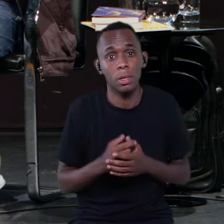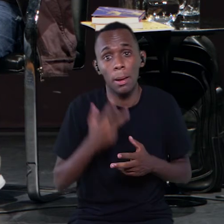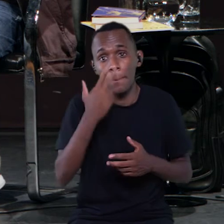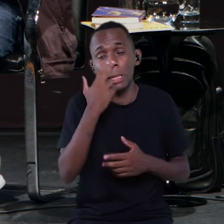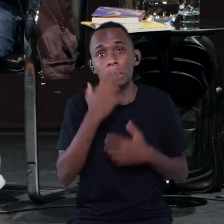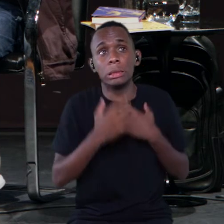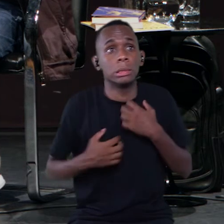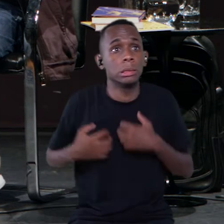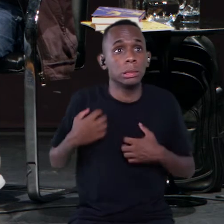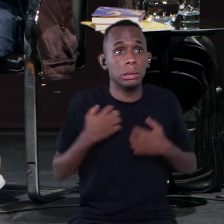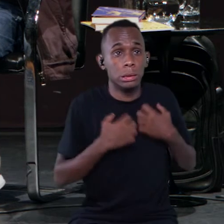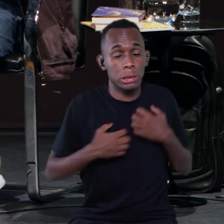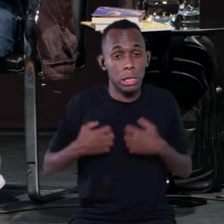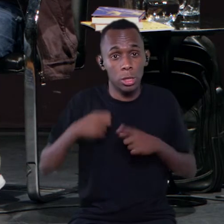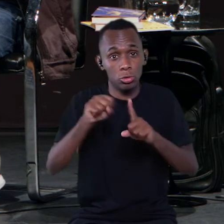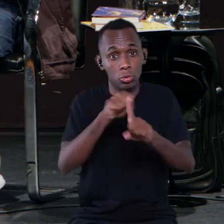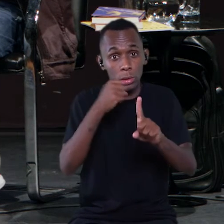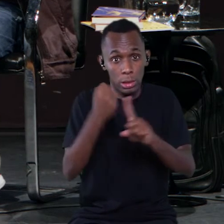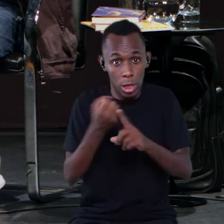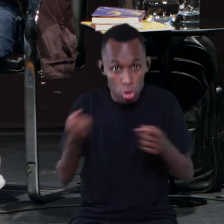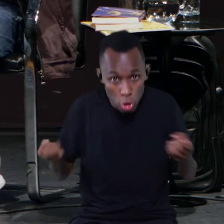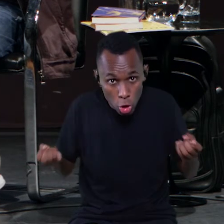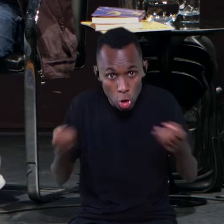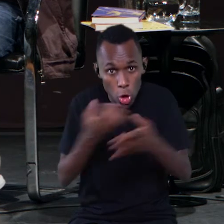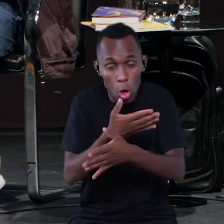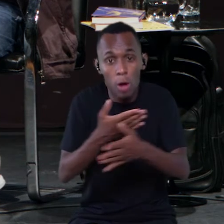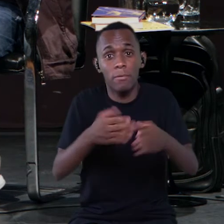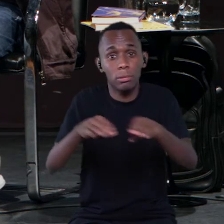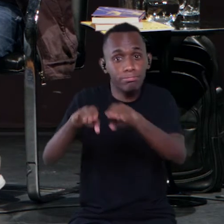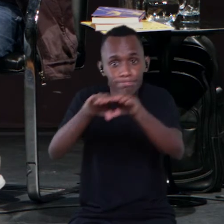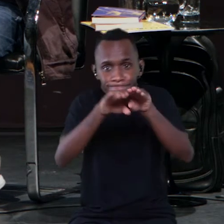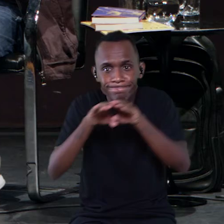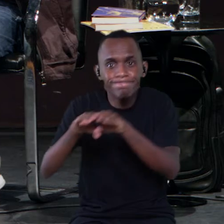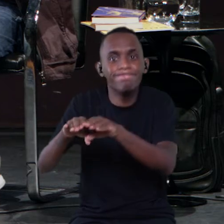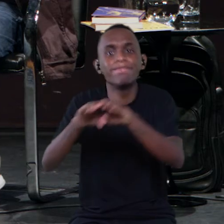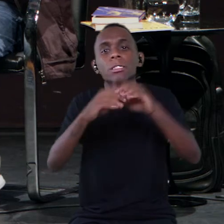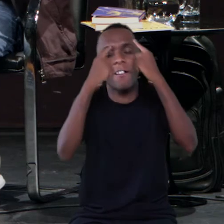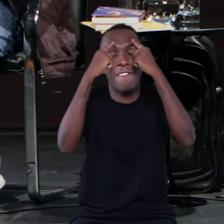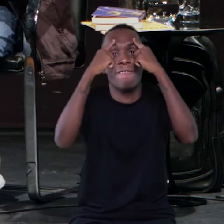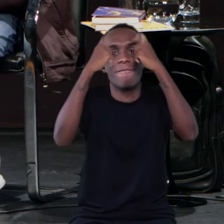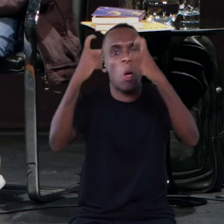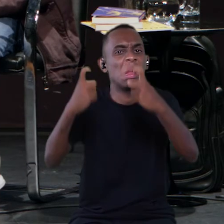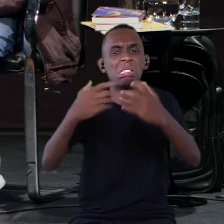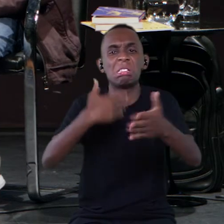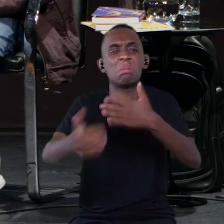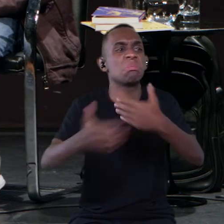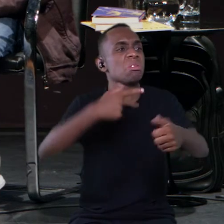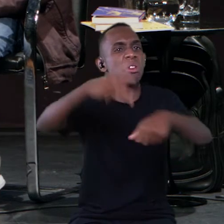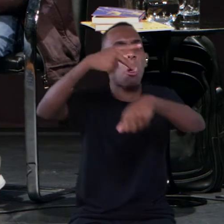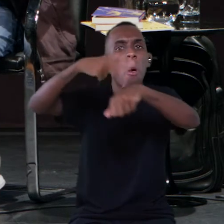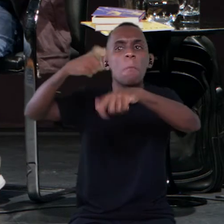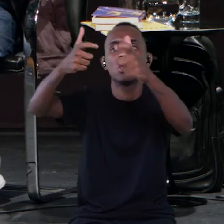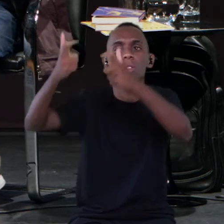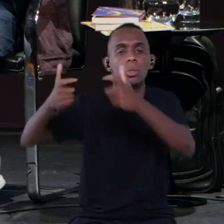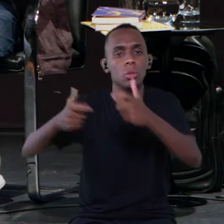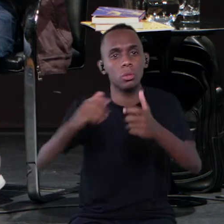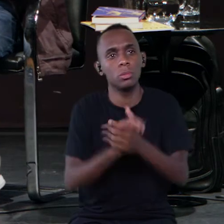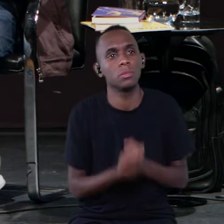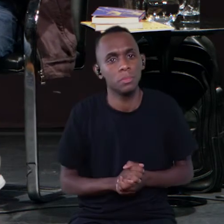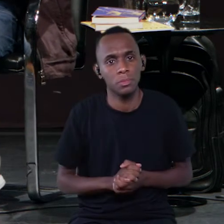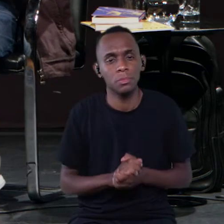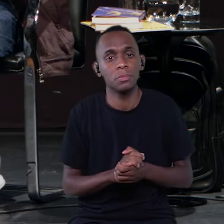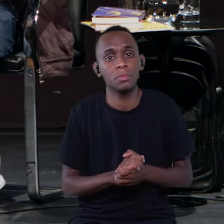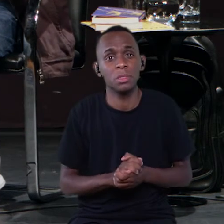mostra o quanto que a sociedade contemporânea se iguala nos processos de violência, seja qual seja o país. Aquela nossa